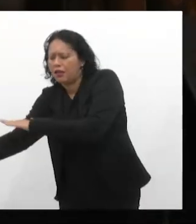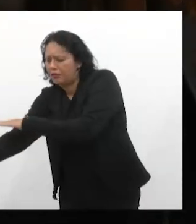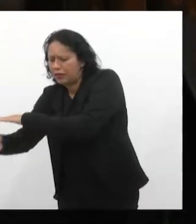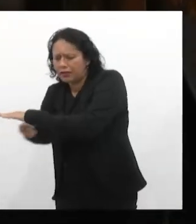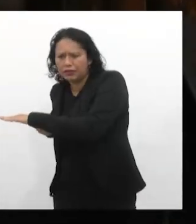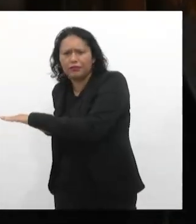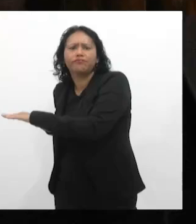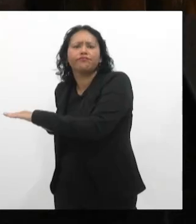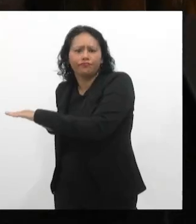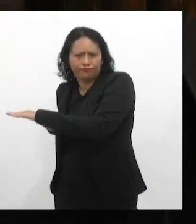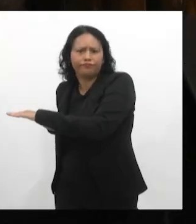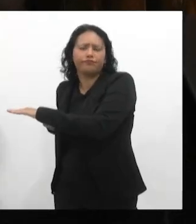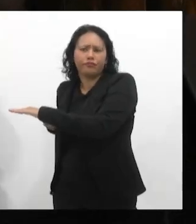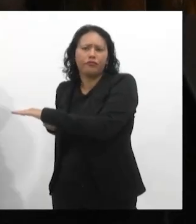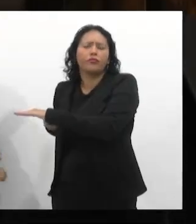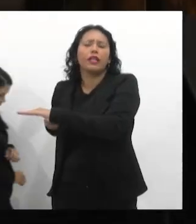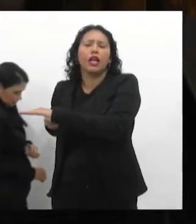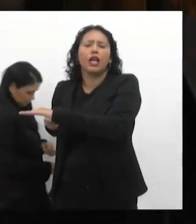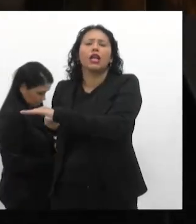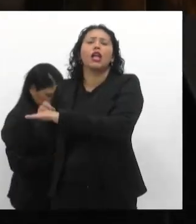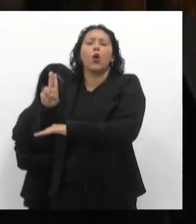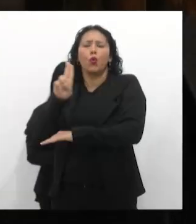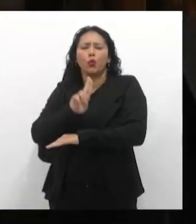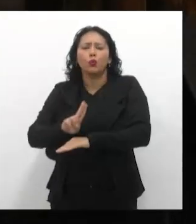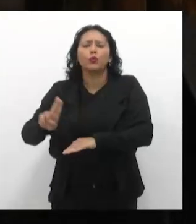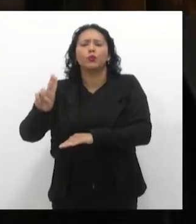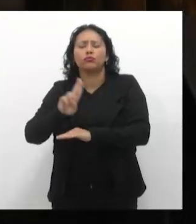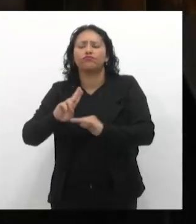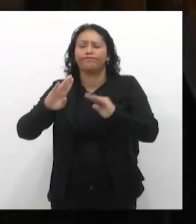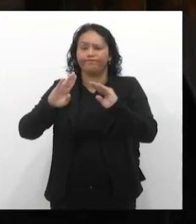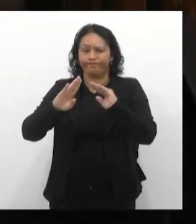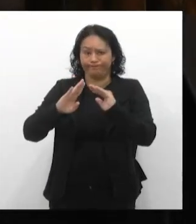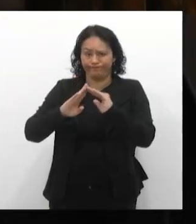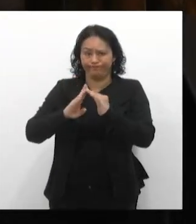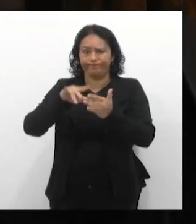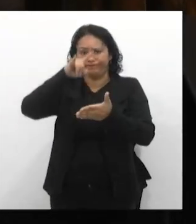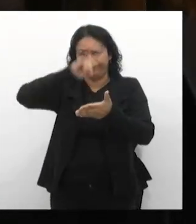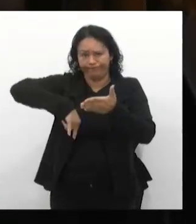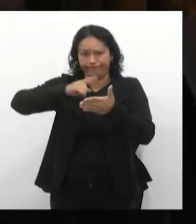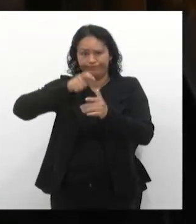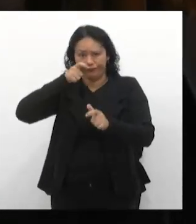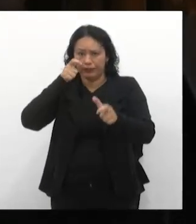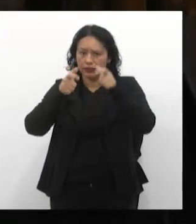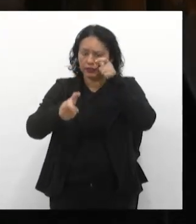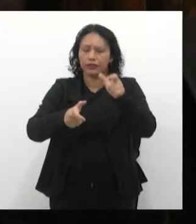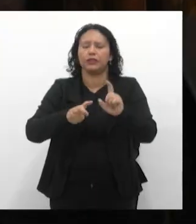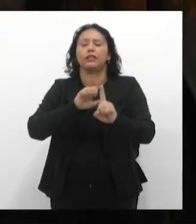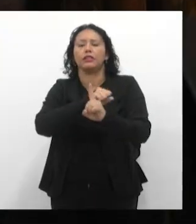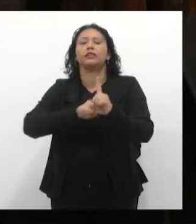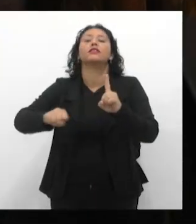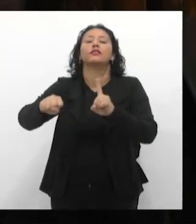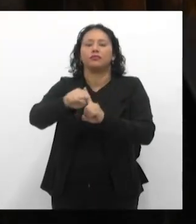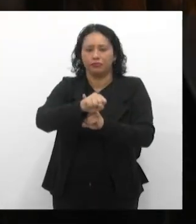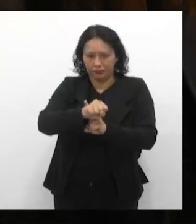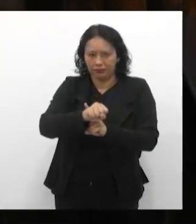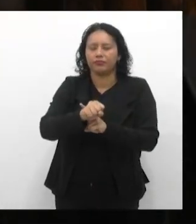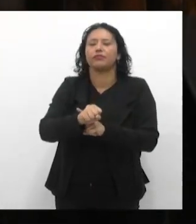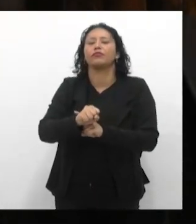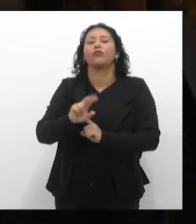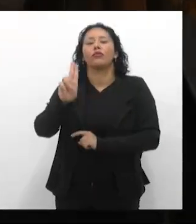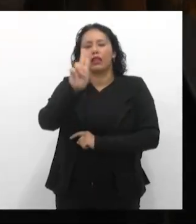utilizado para habitações de especial interesse social também deveria ser utilizado como